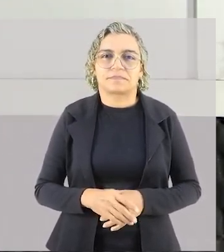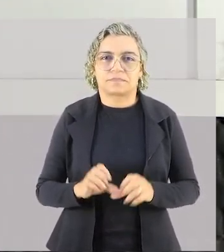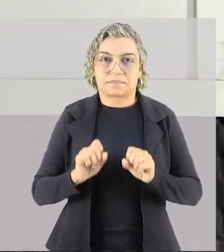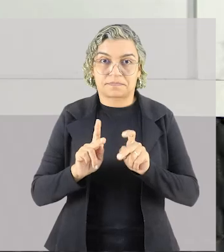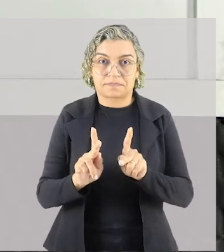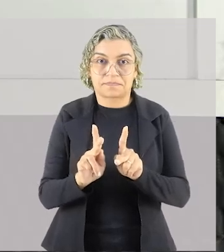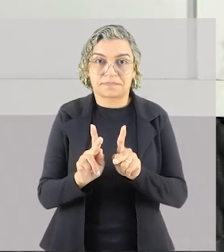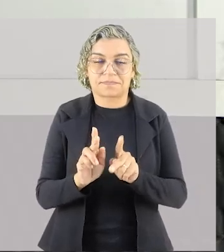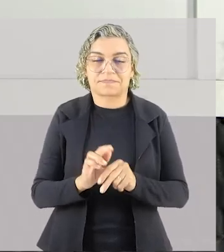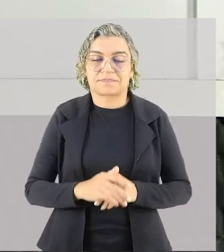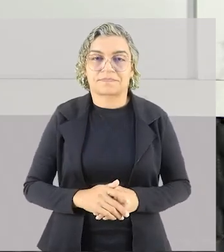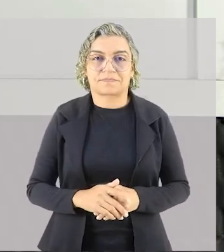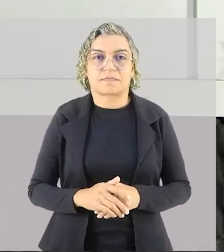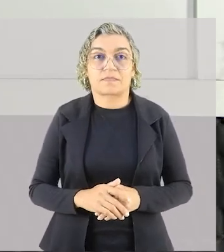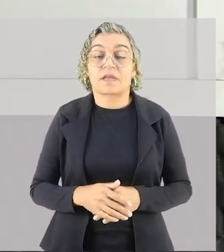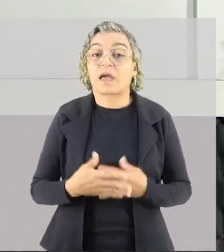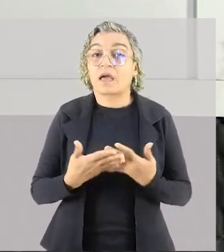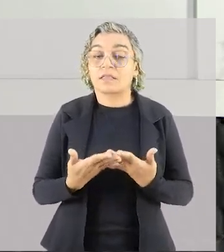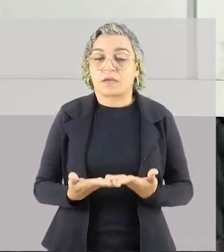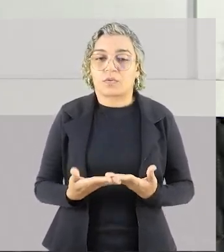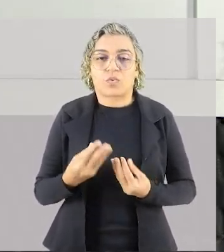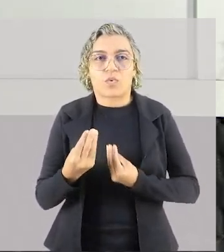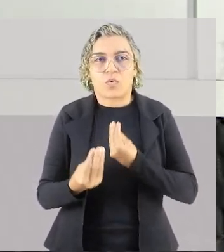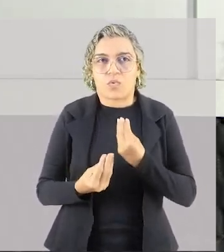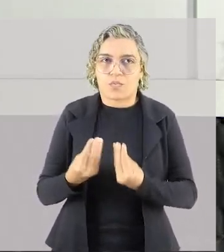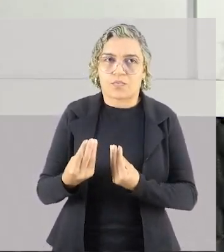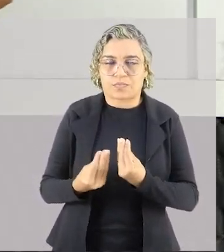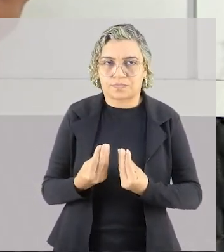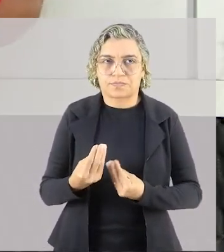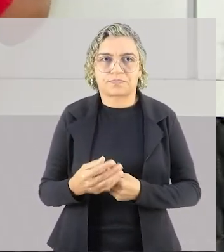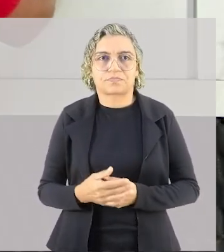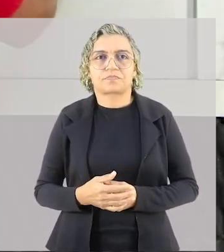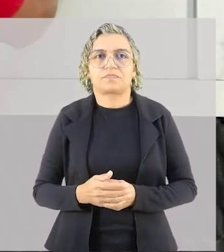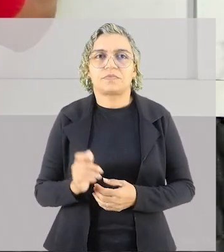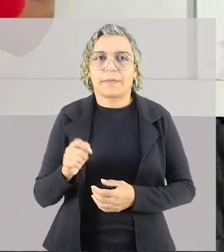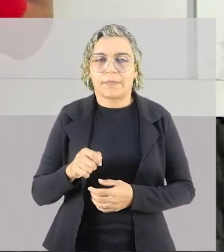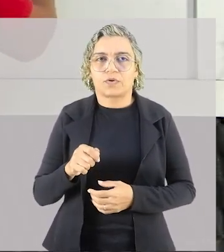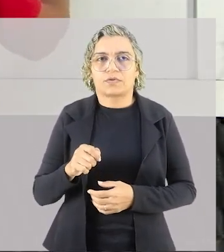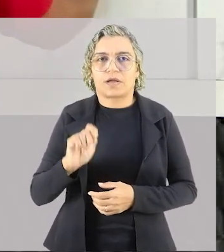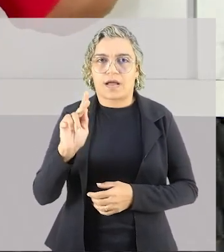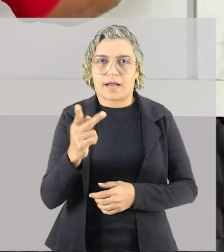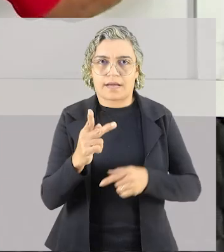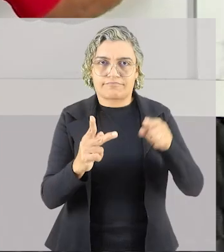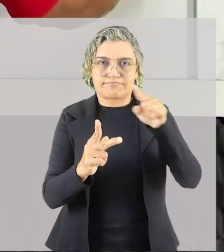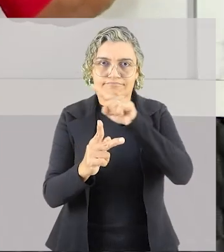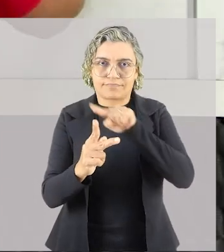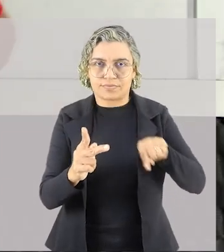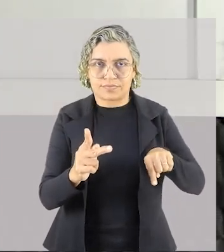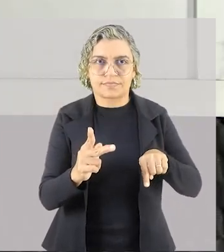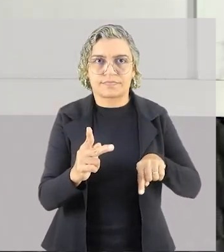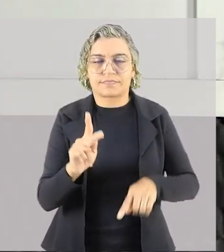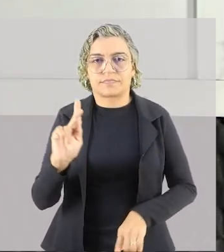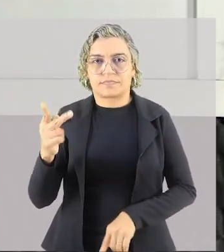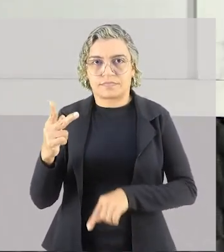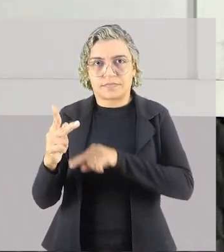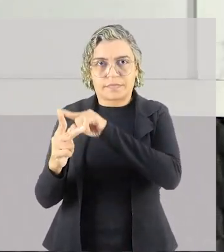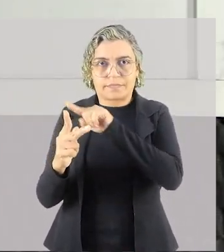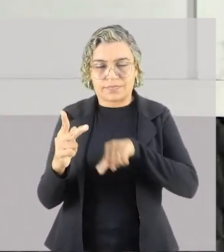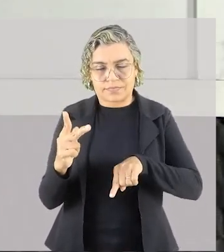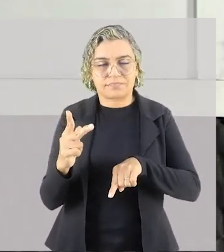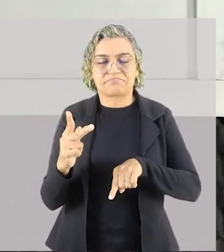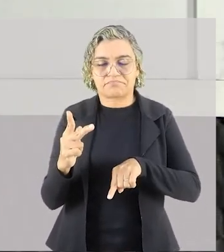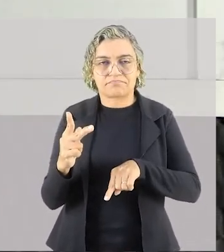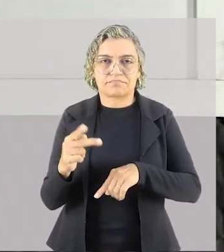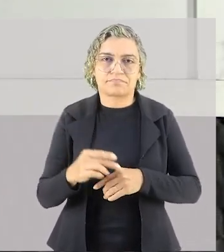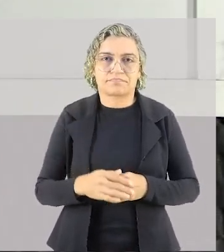Certo? Vamos ver o que a gente pode cancelar, né? A gente pode cancelar esse H com esse H, sem